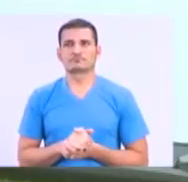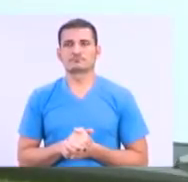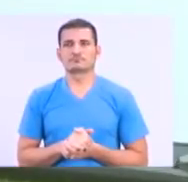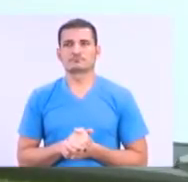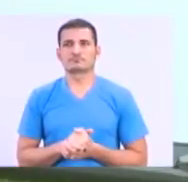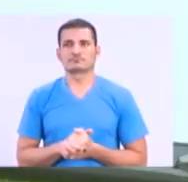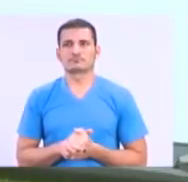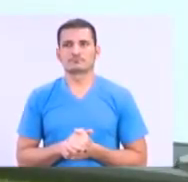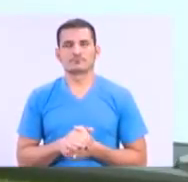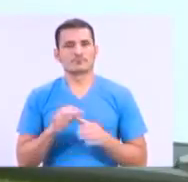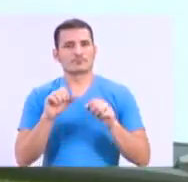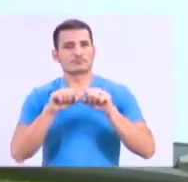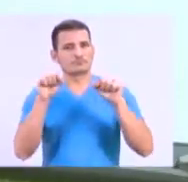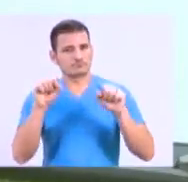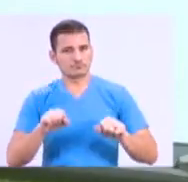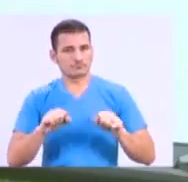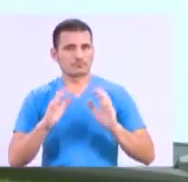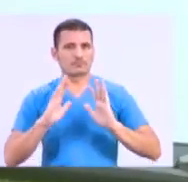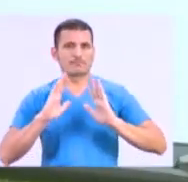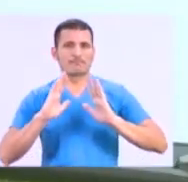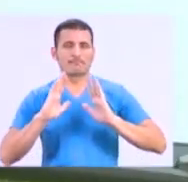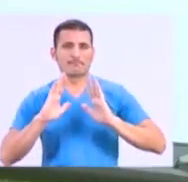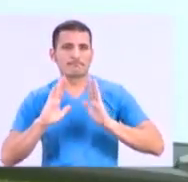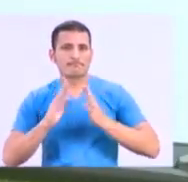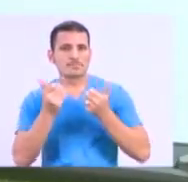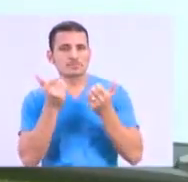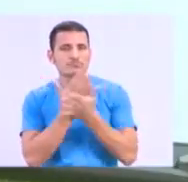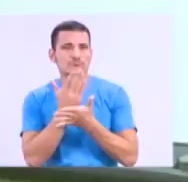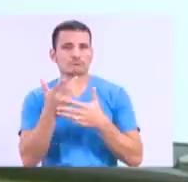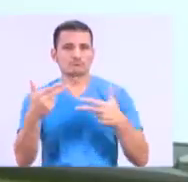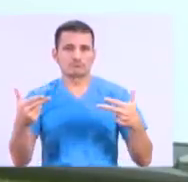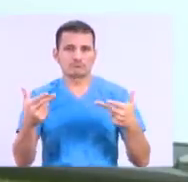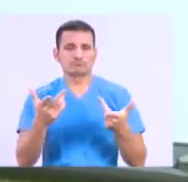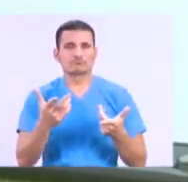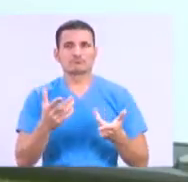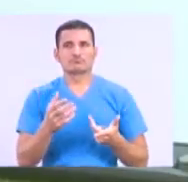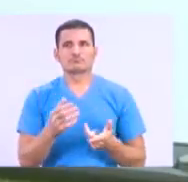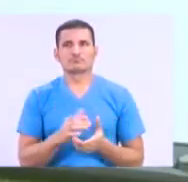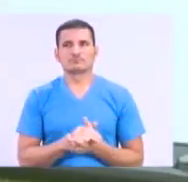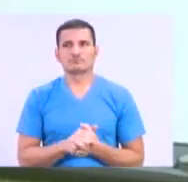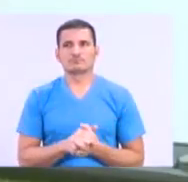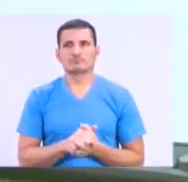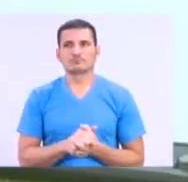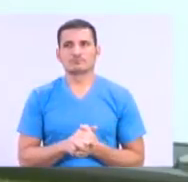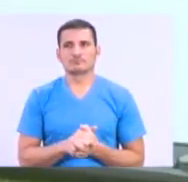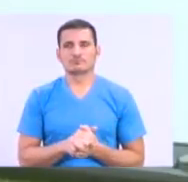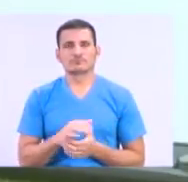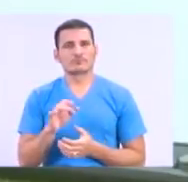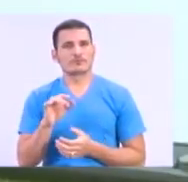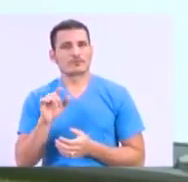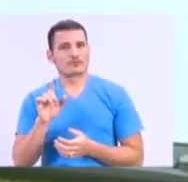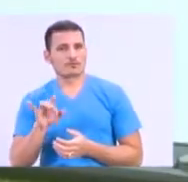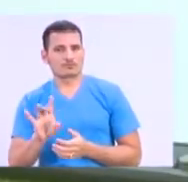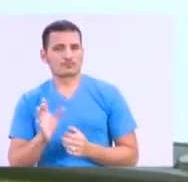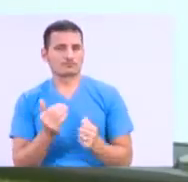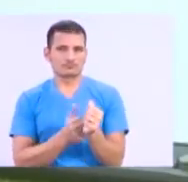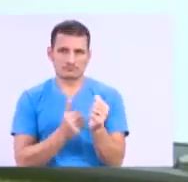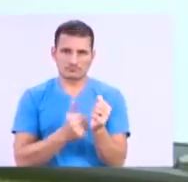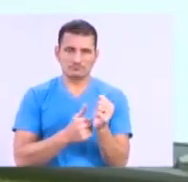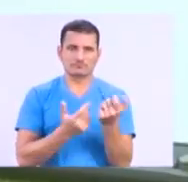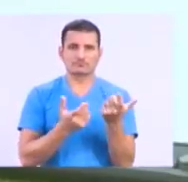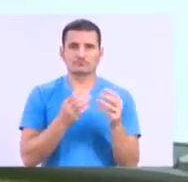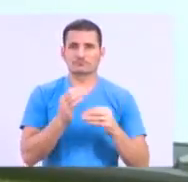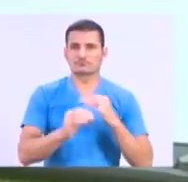solicitar alguma requisição, basicamente será em relação à senha do banco de dados,